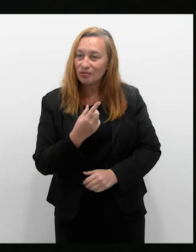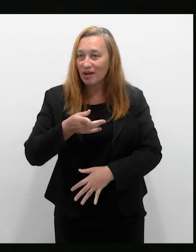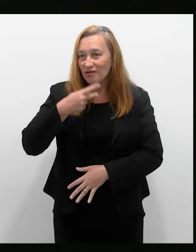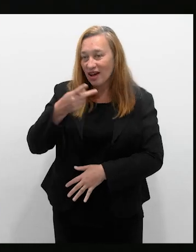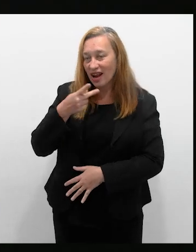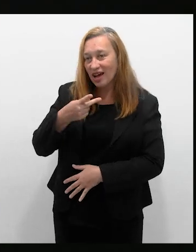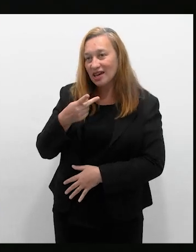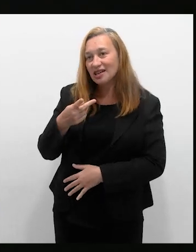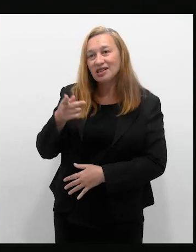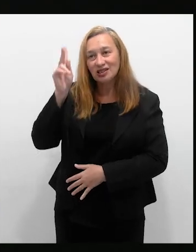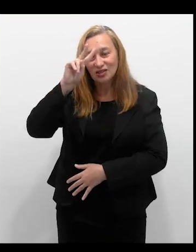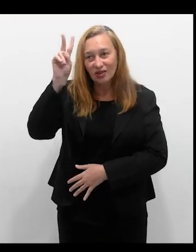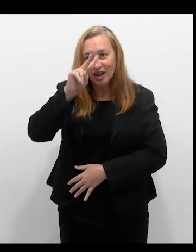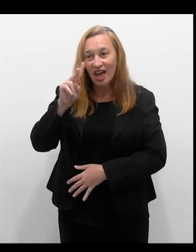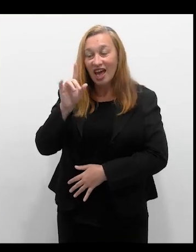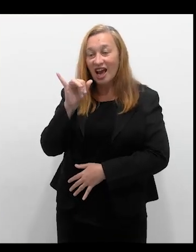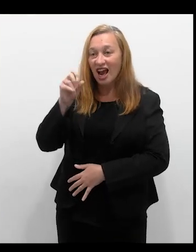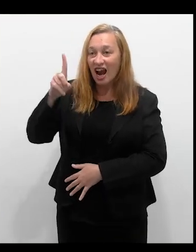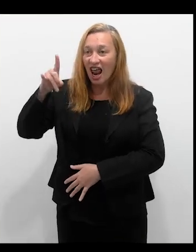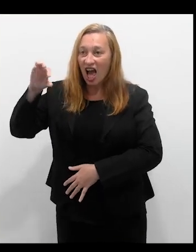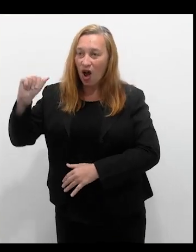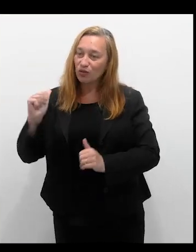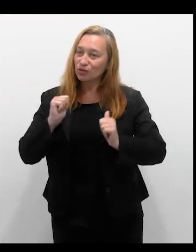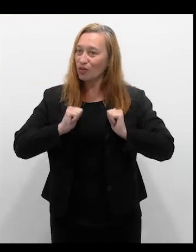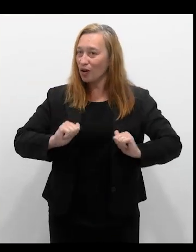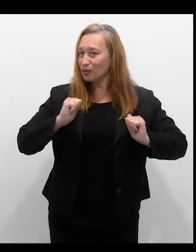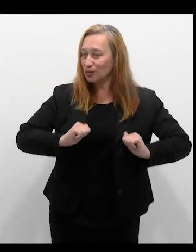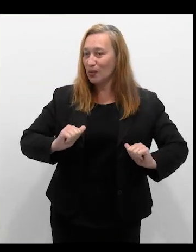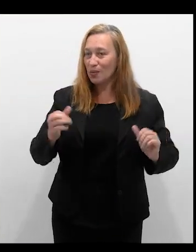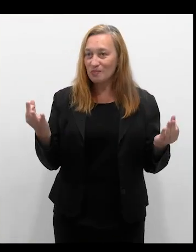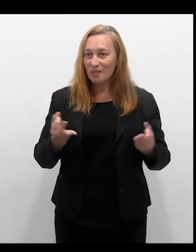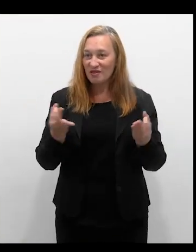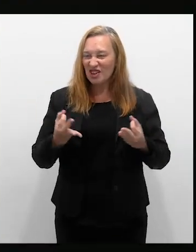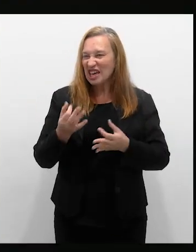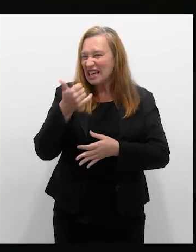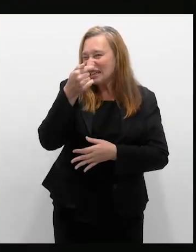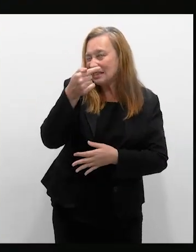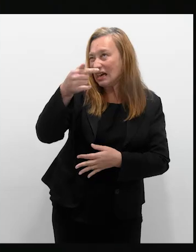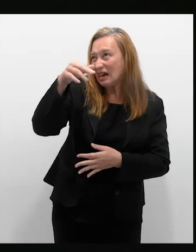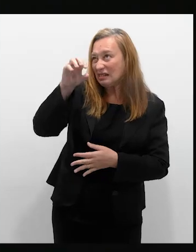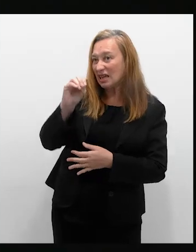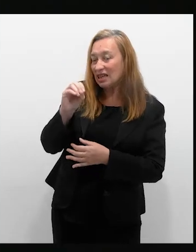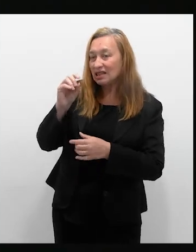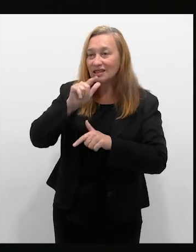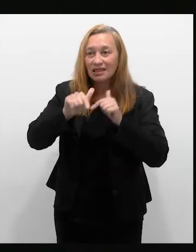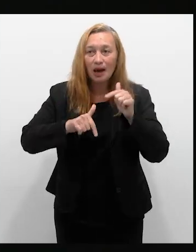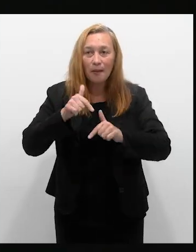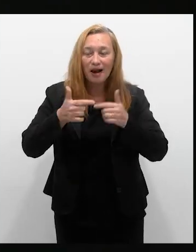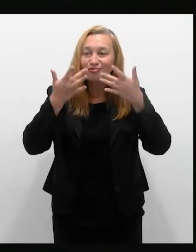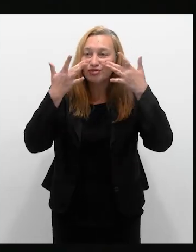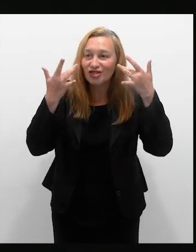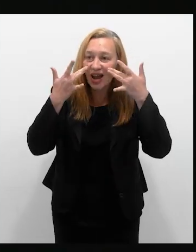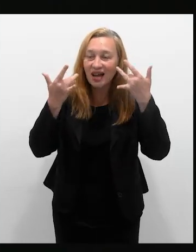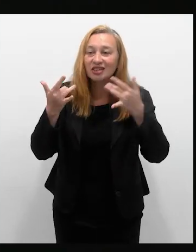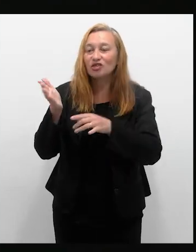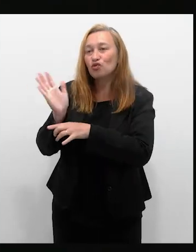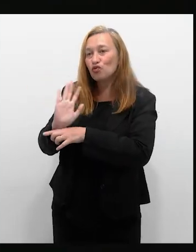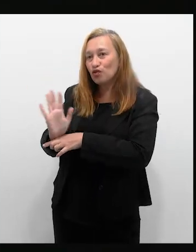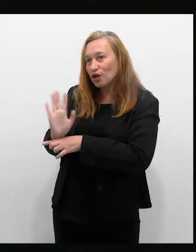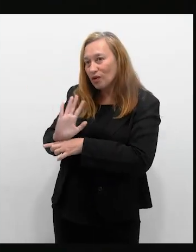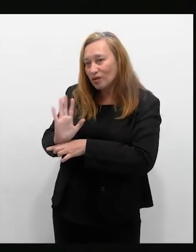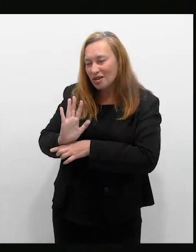história. Ele é o ator Cláudio Mendes, para lá de talentoso, com mais de 70 trabalhos em teatro, além